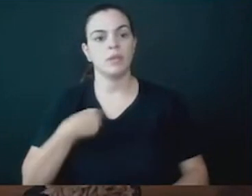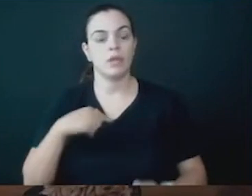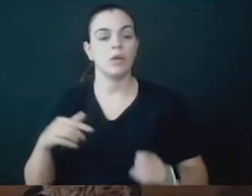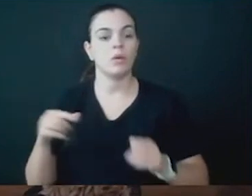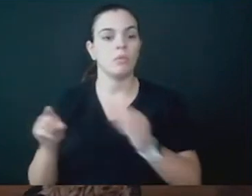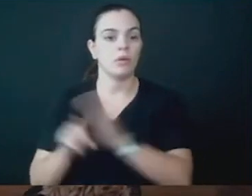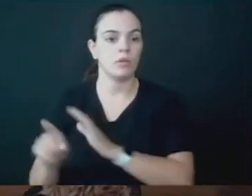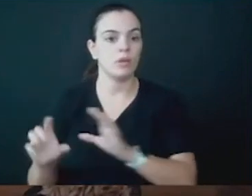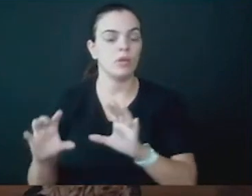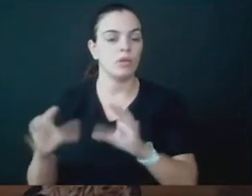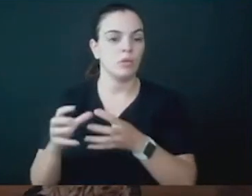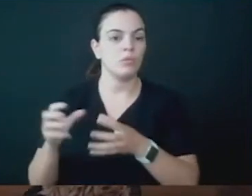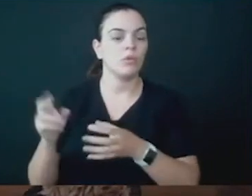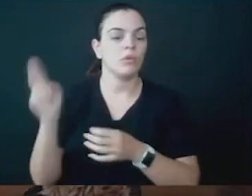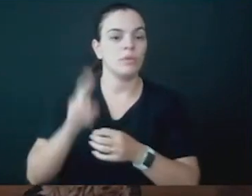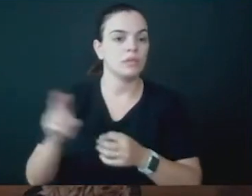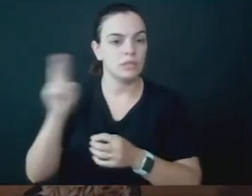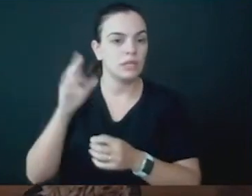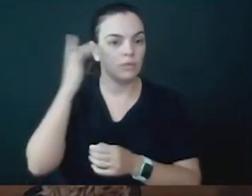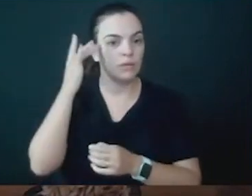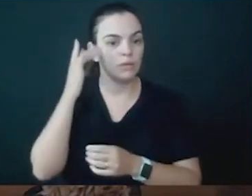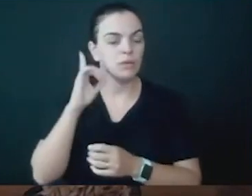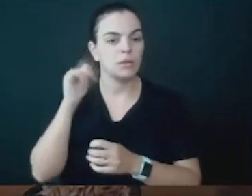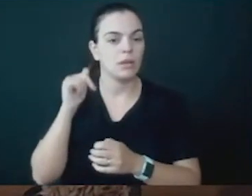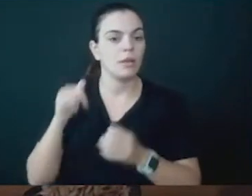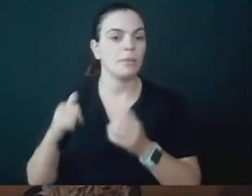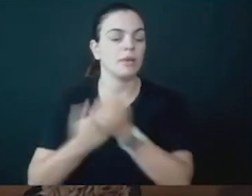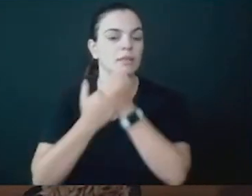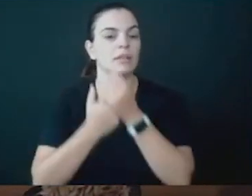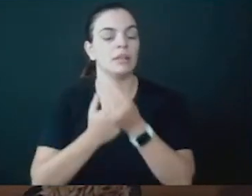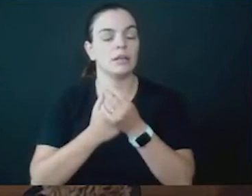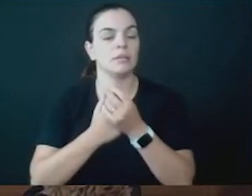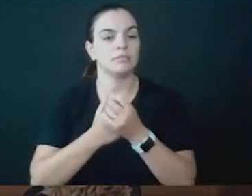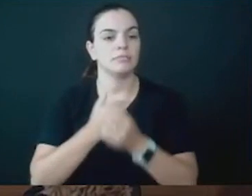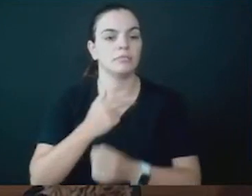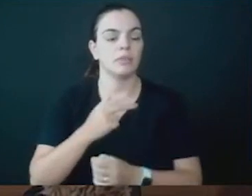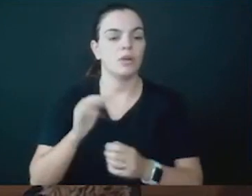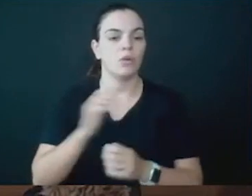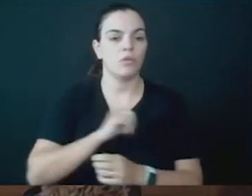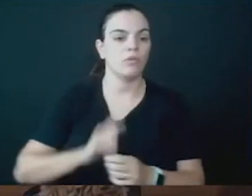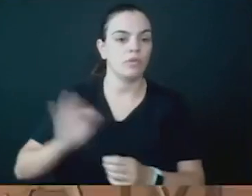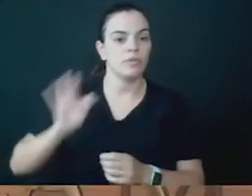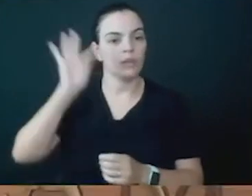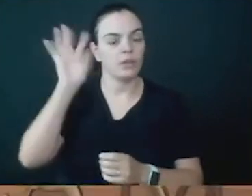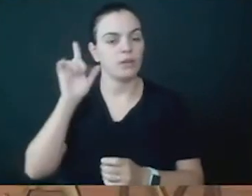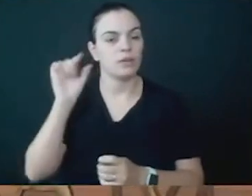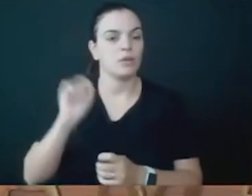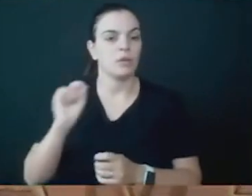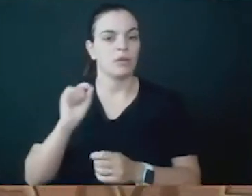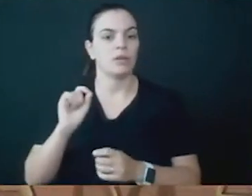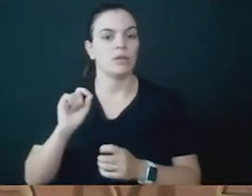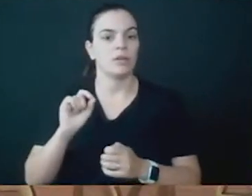programa em parceria com a Universidade Federal, e ele foi incluído no plano de governo pela questão da certificação de Curitiba, a cidade amiga do